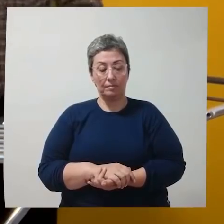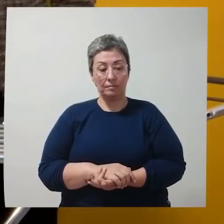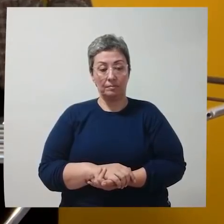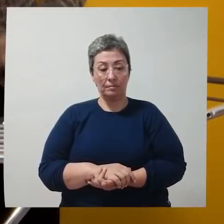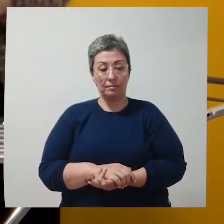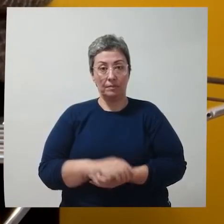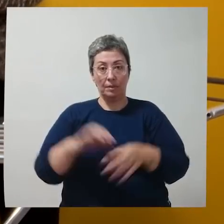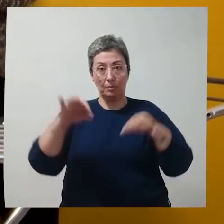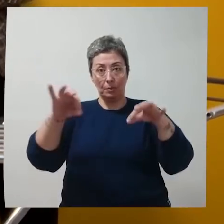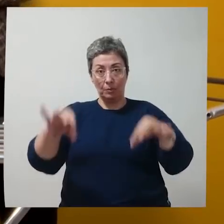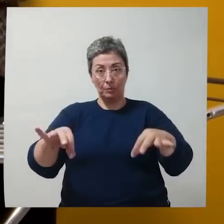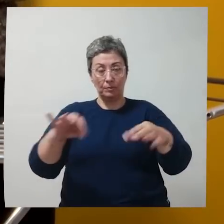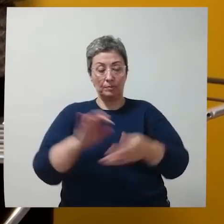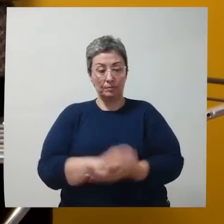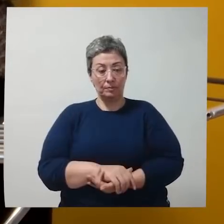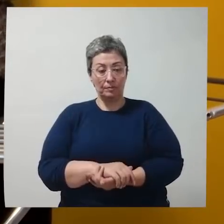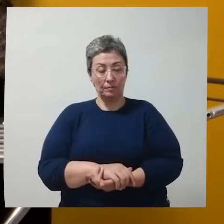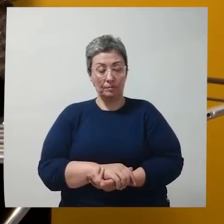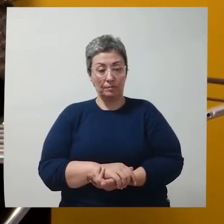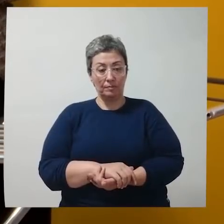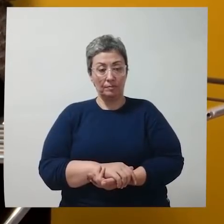Isso, coloca aqui.